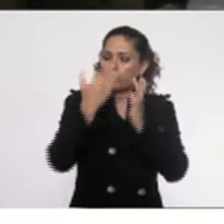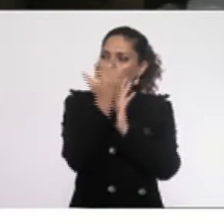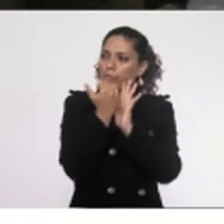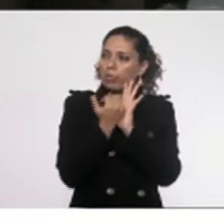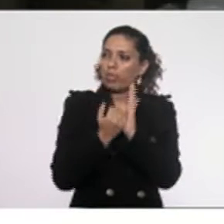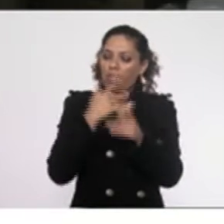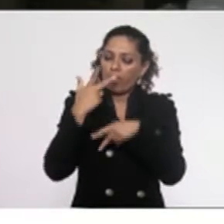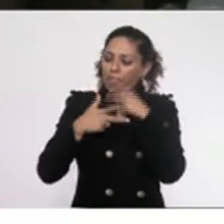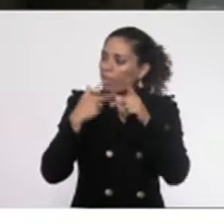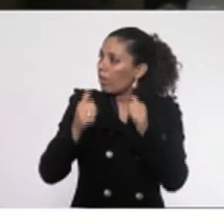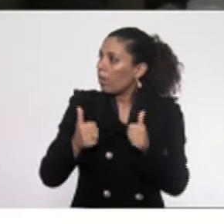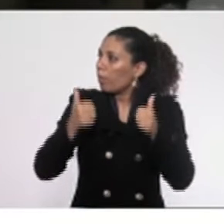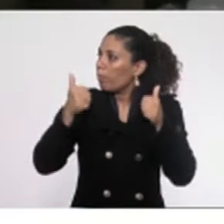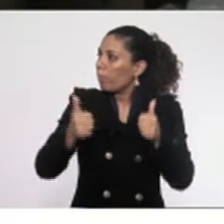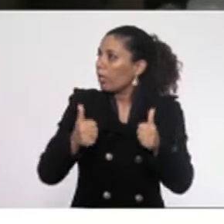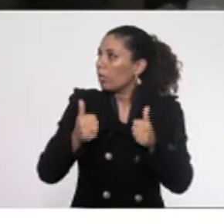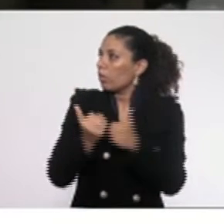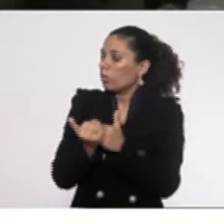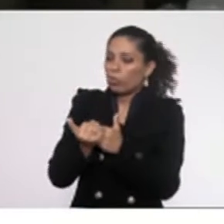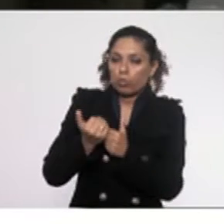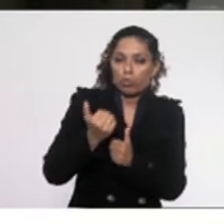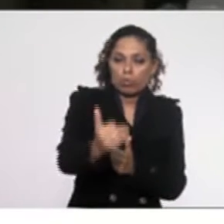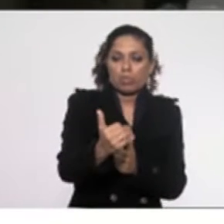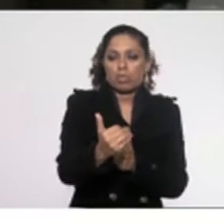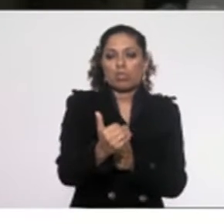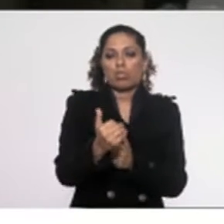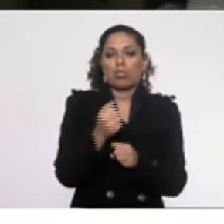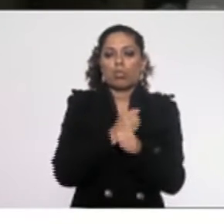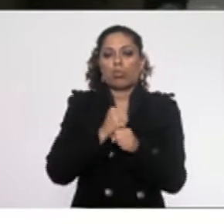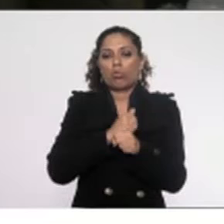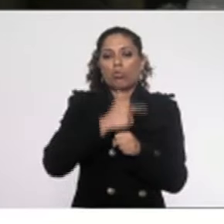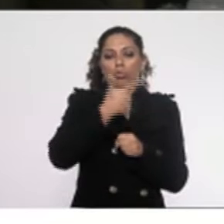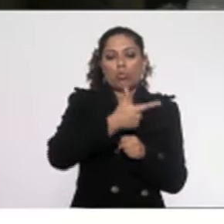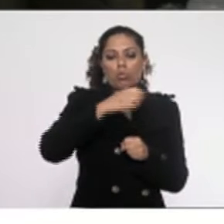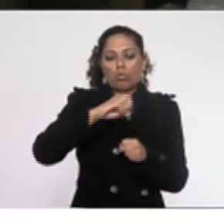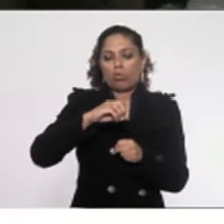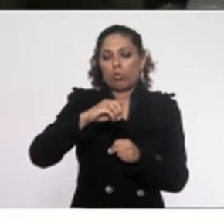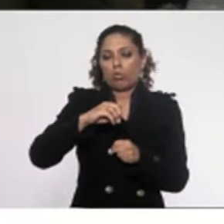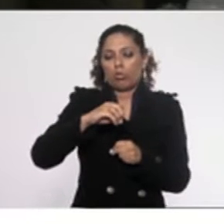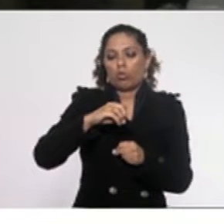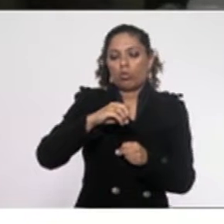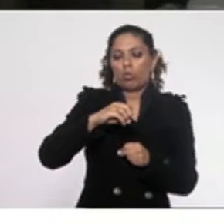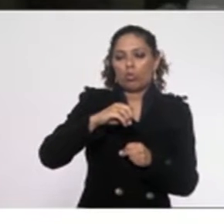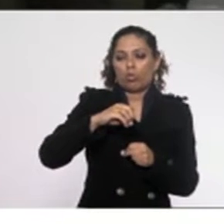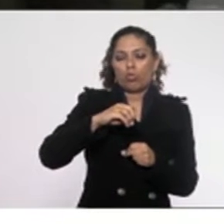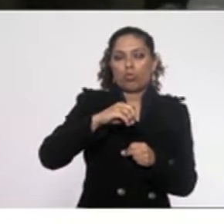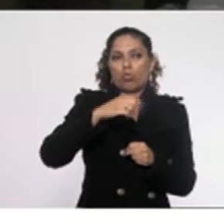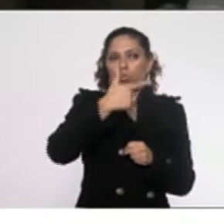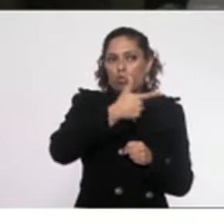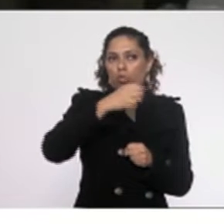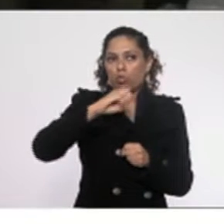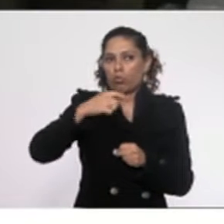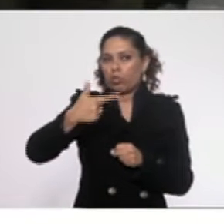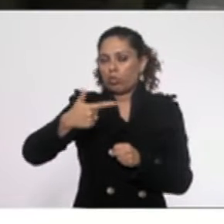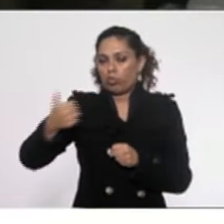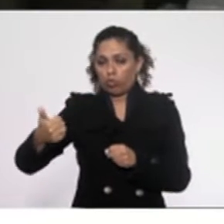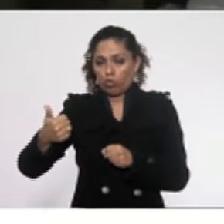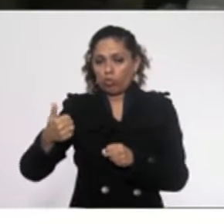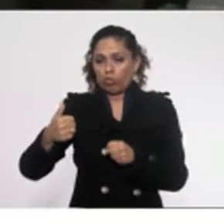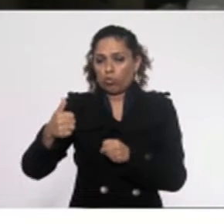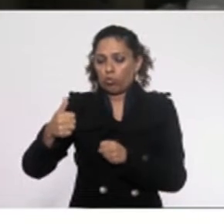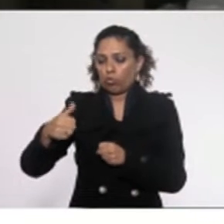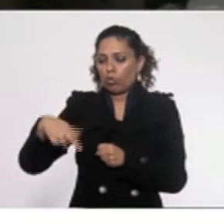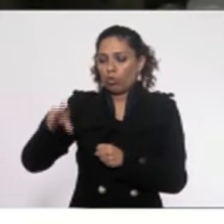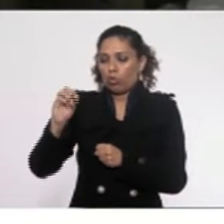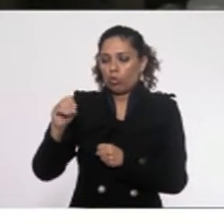as letras que, a partir de 2021, os recursos de royalties